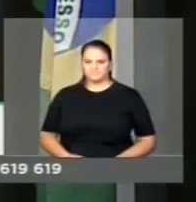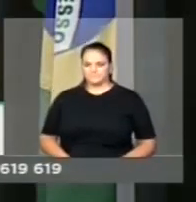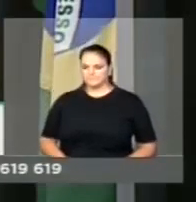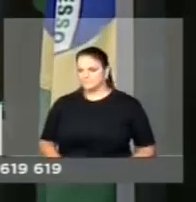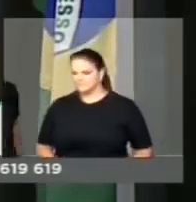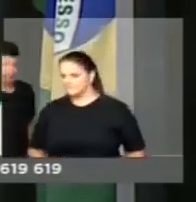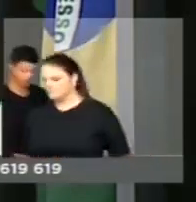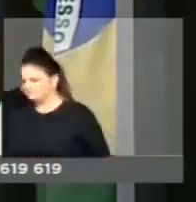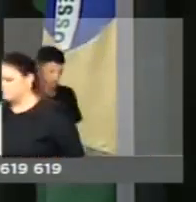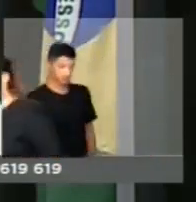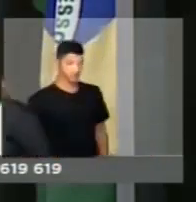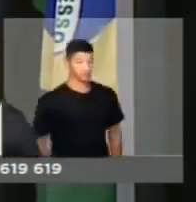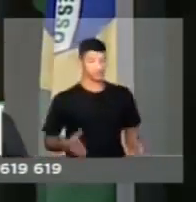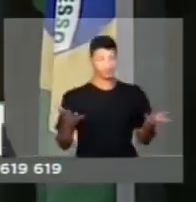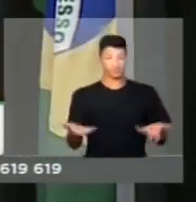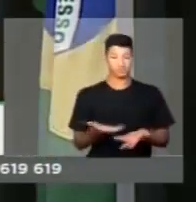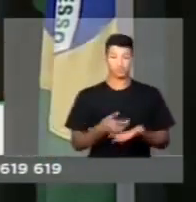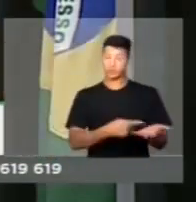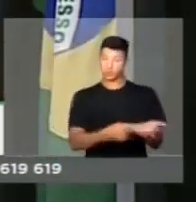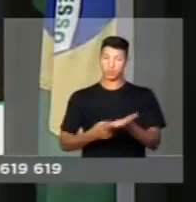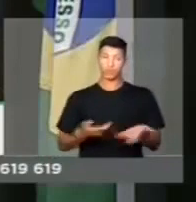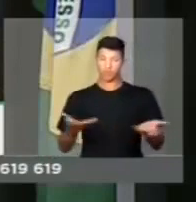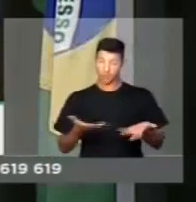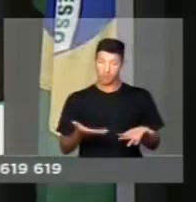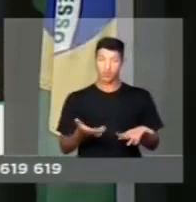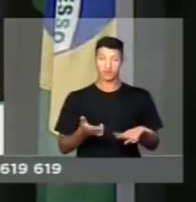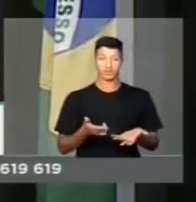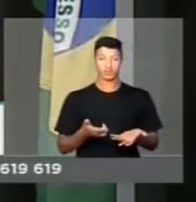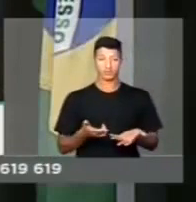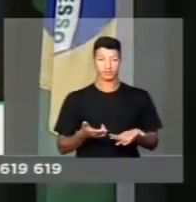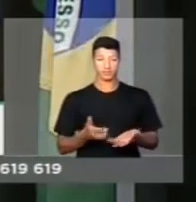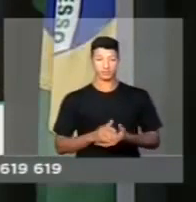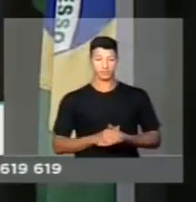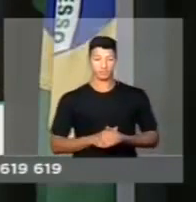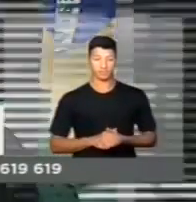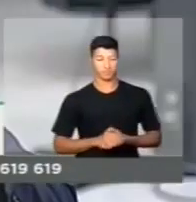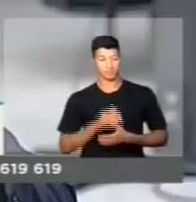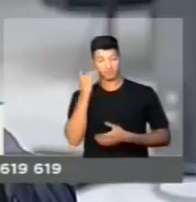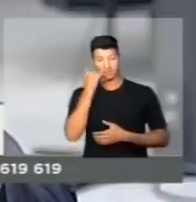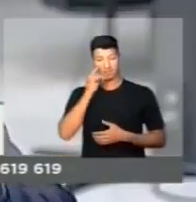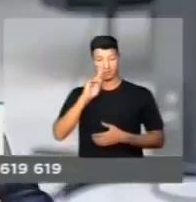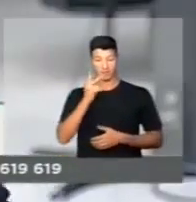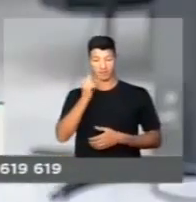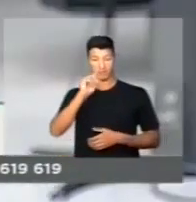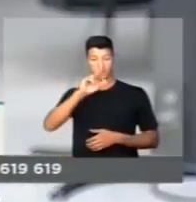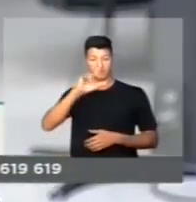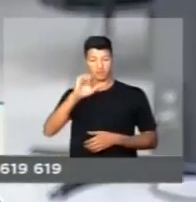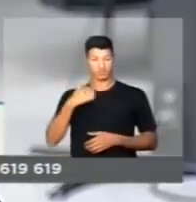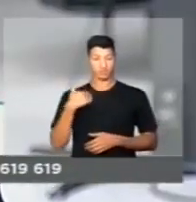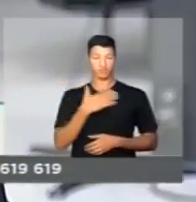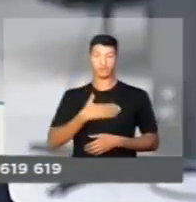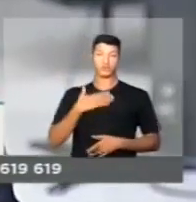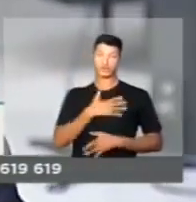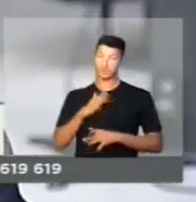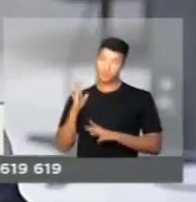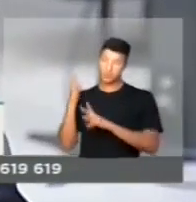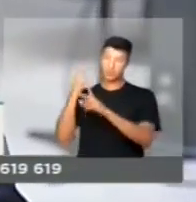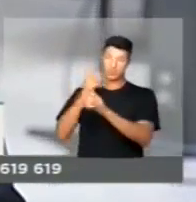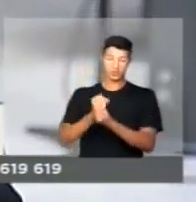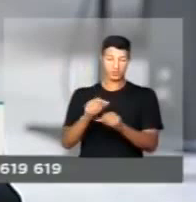injusta. Pois não, concedo uma parte. Deputado Luiz Carlos Rauli, eu gostaria também de me somar.